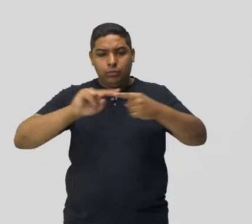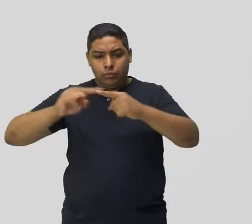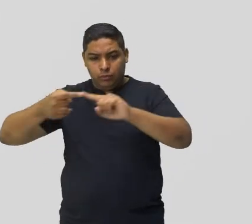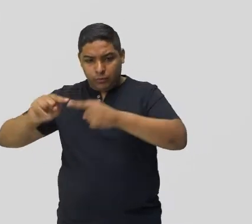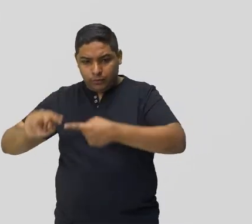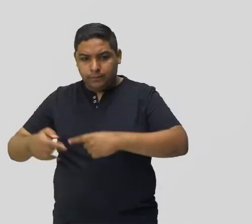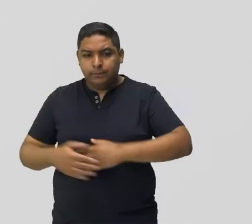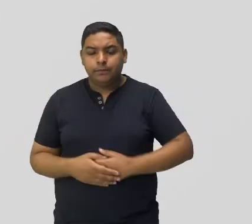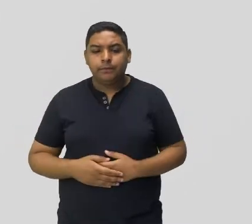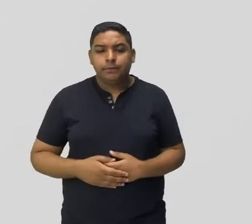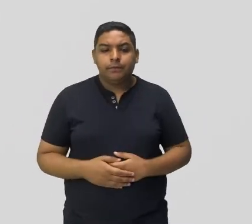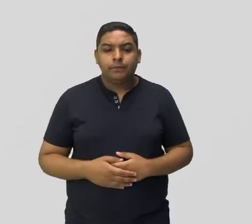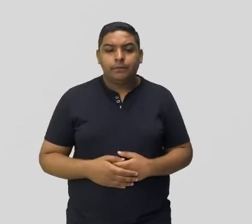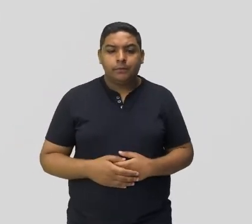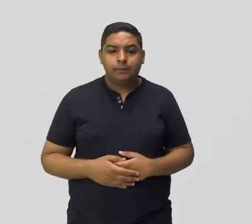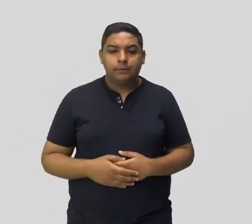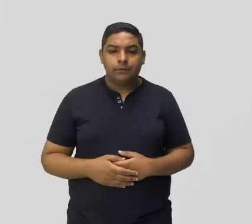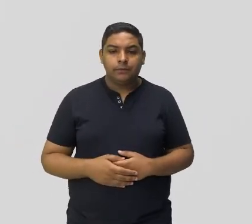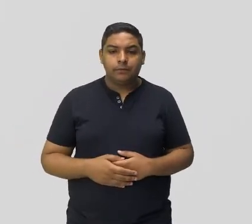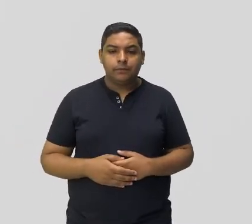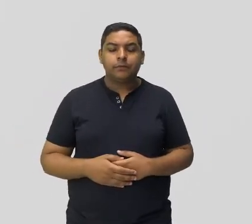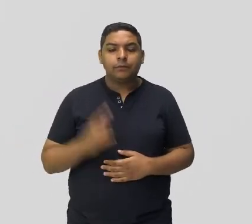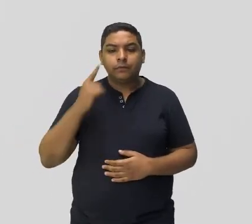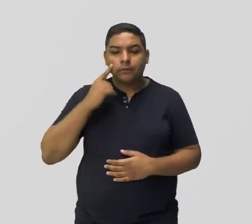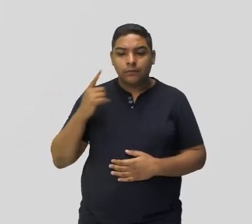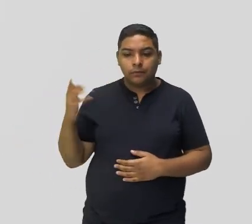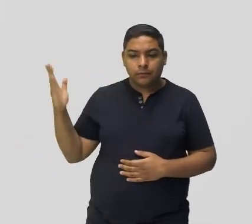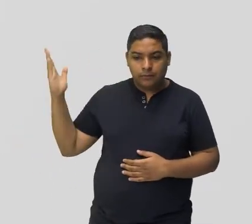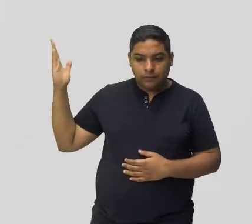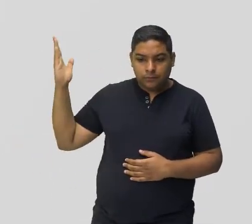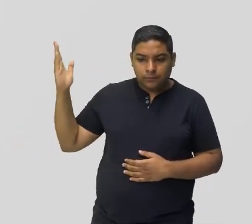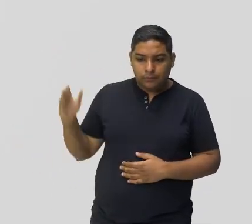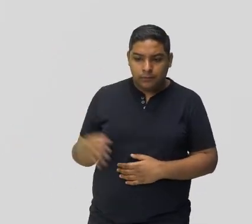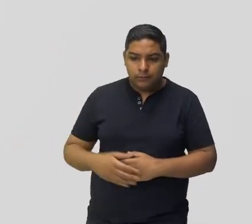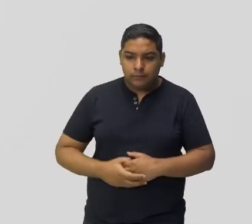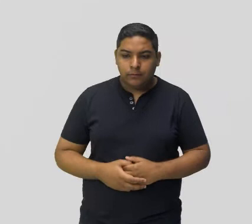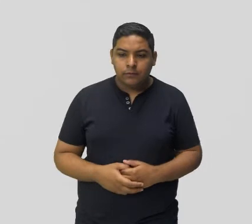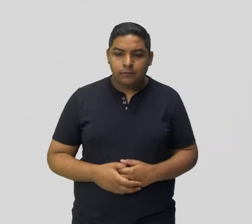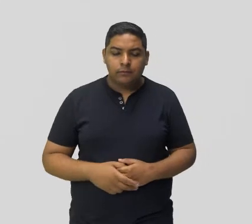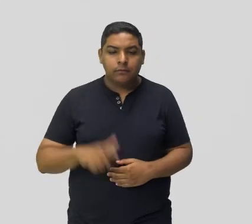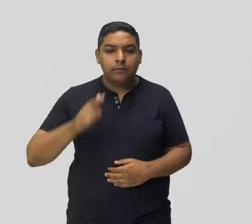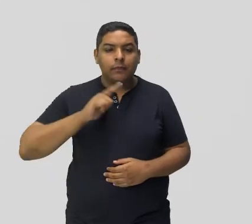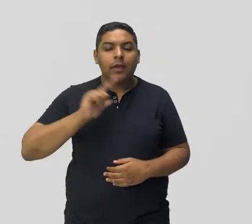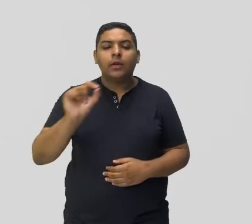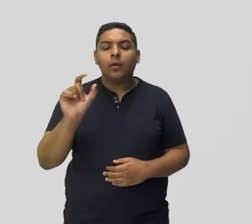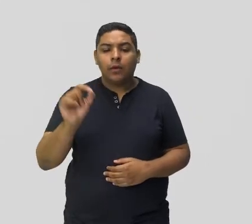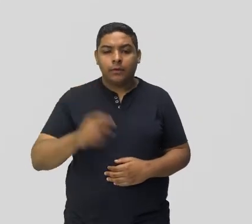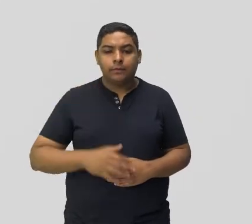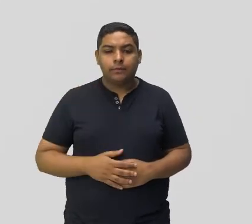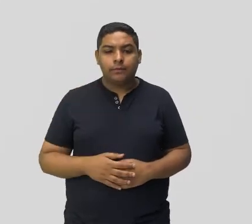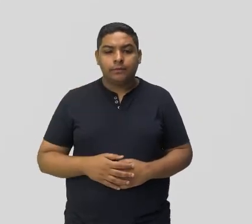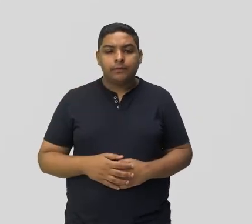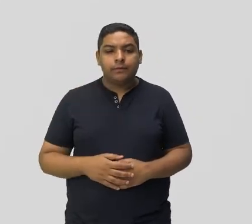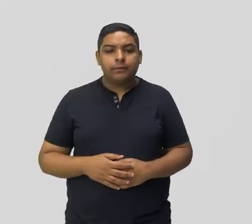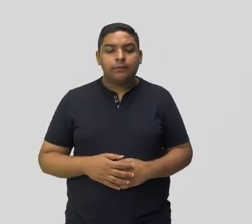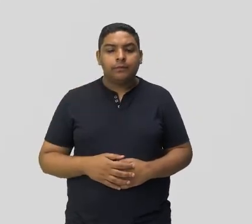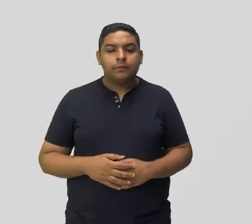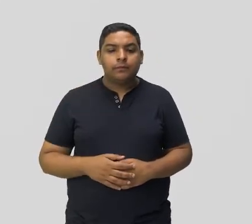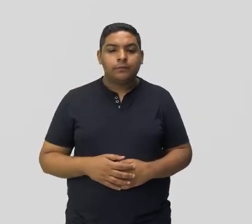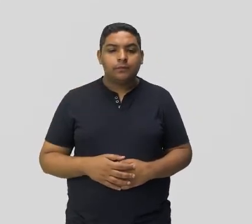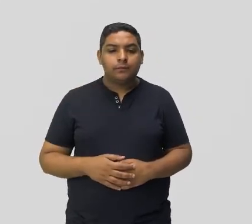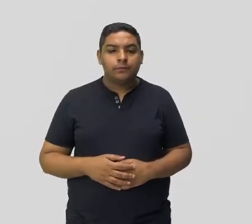só, para a capacitância equivalente da associação, aqui tem a dedução. Olha. Nós temos a segunda